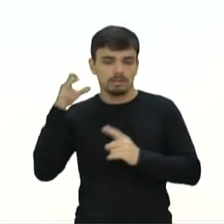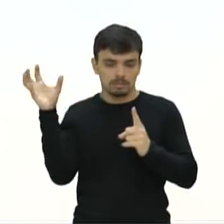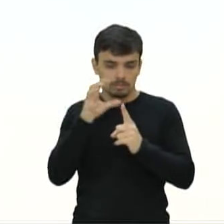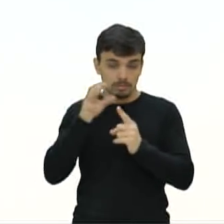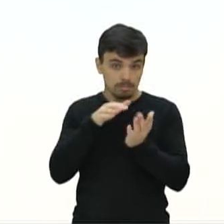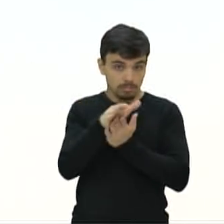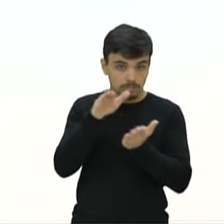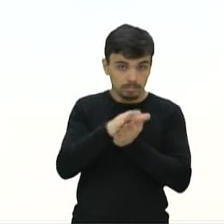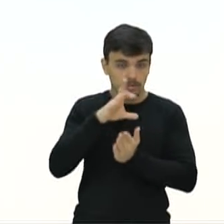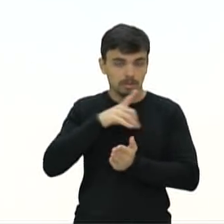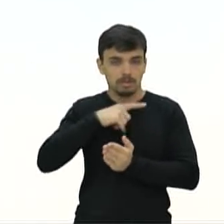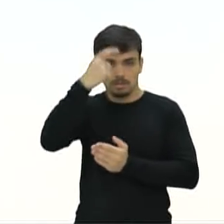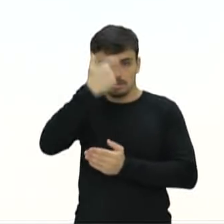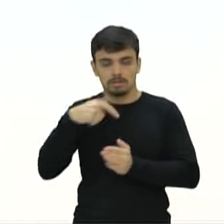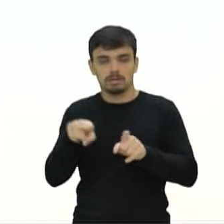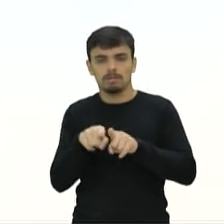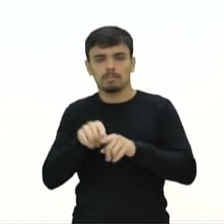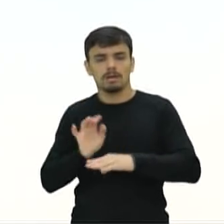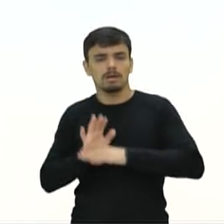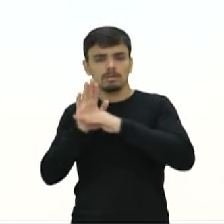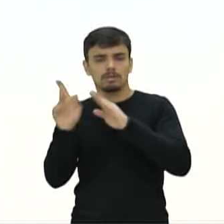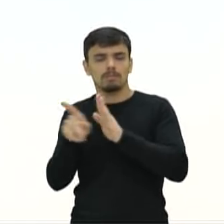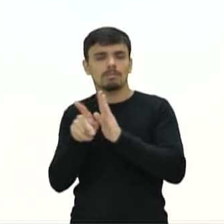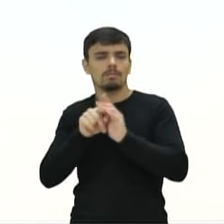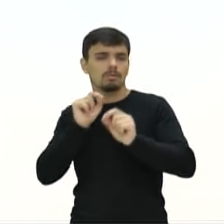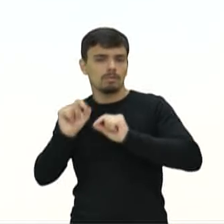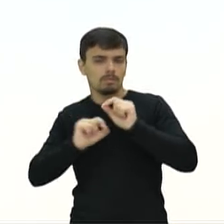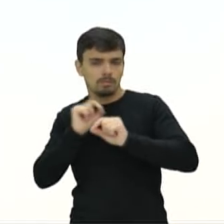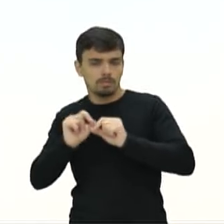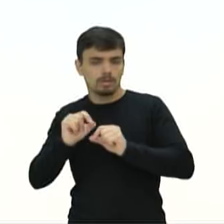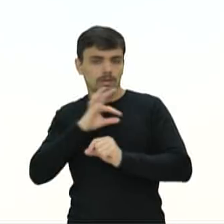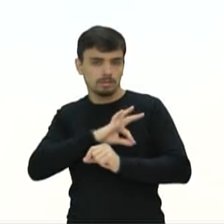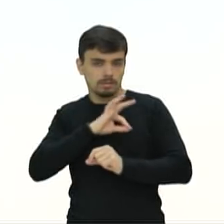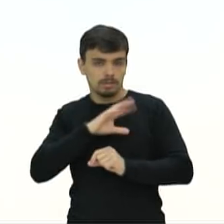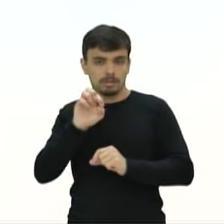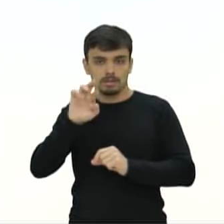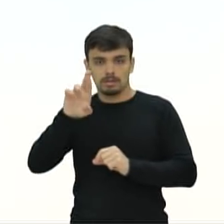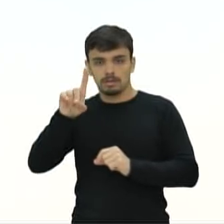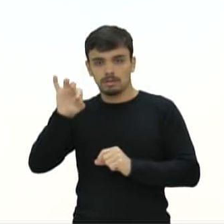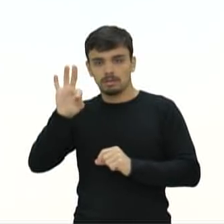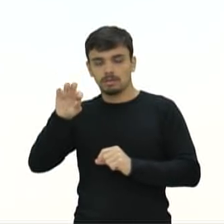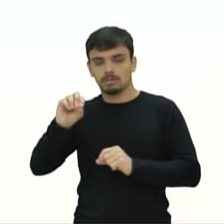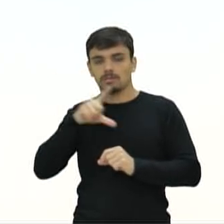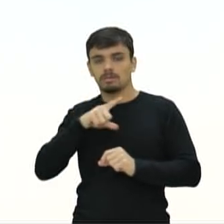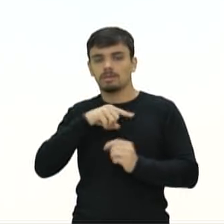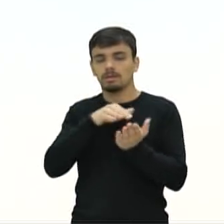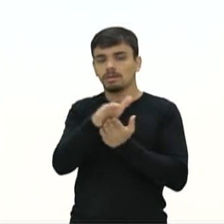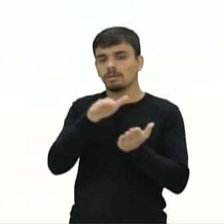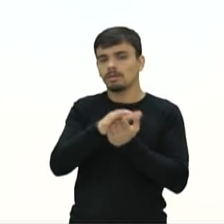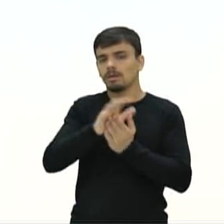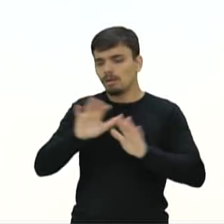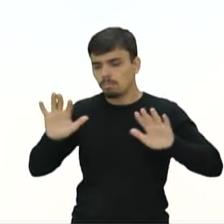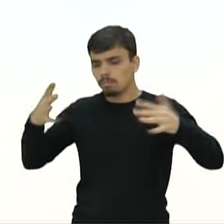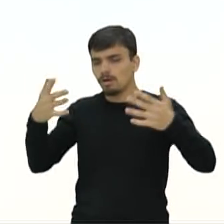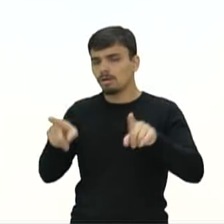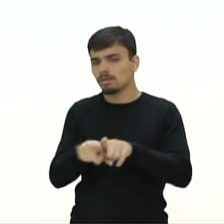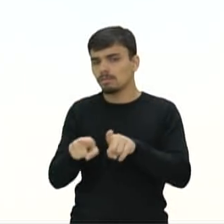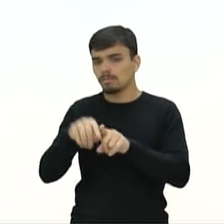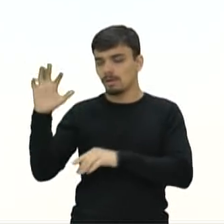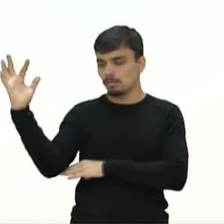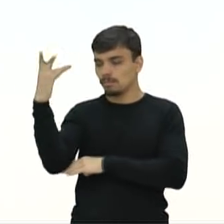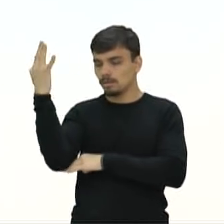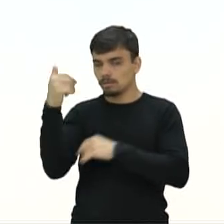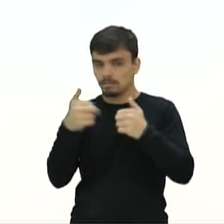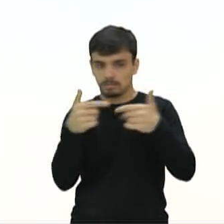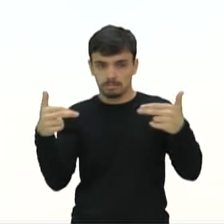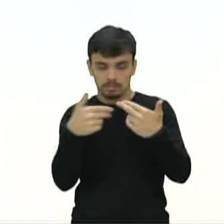o consumo e o favoreceram por meio da disponibilidade de crédito, temos o surgimento do consumismo que causa impactos ambientais, entre